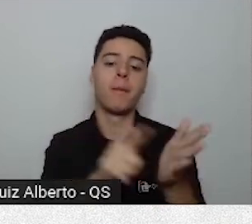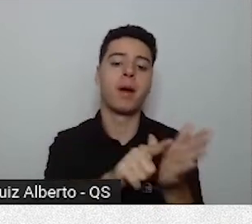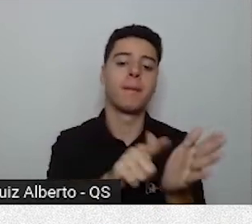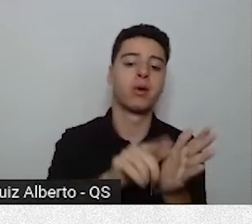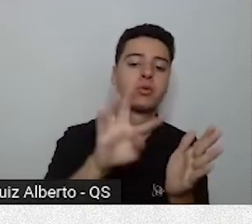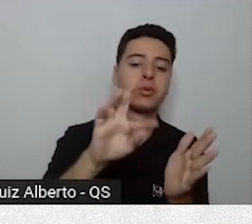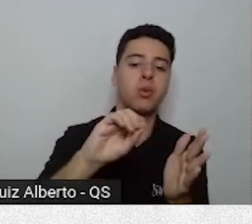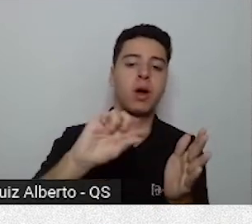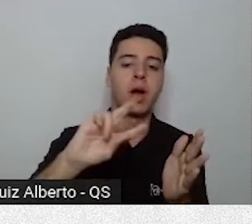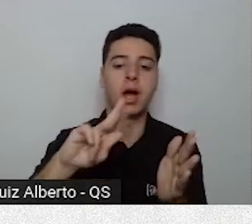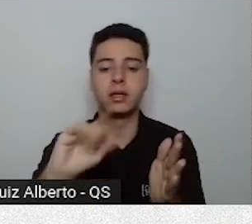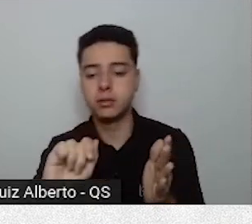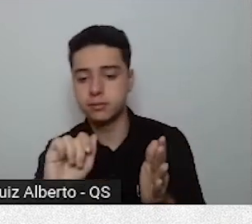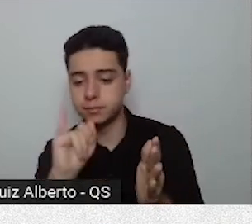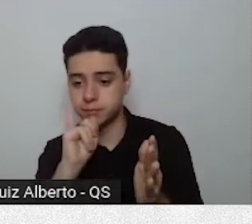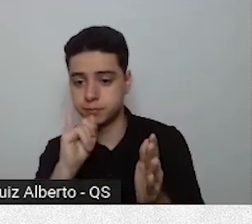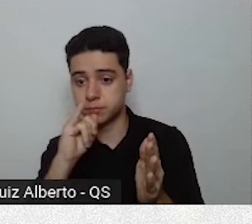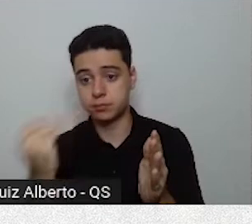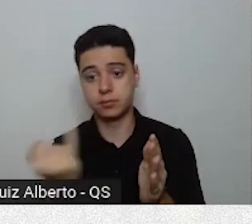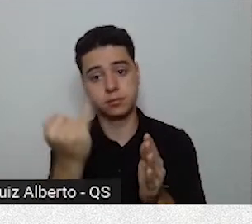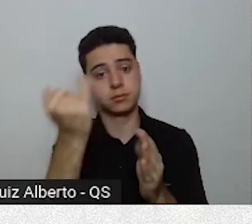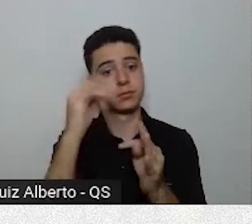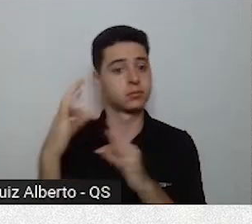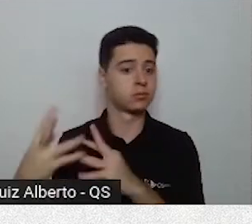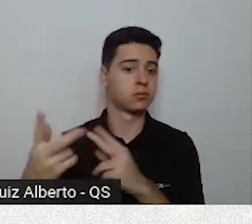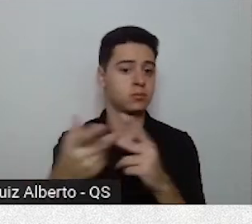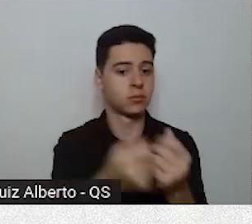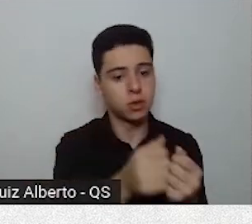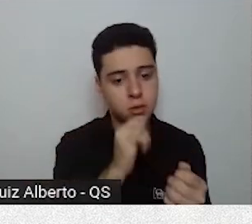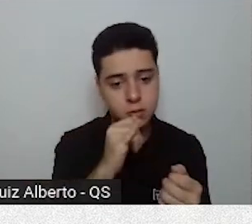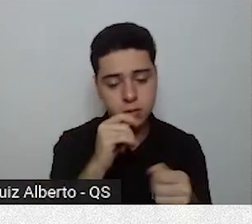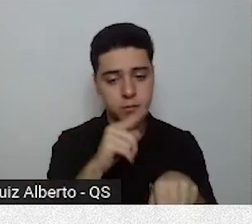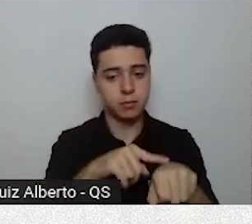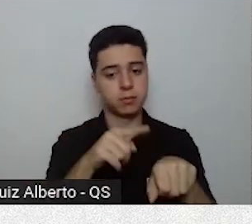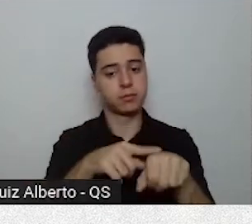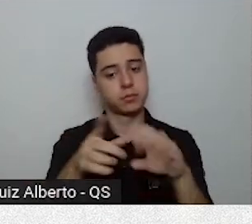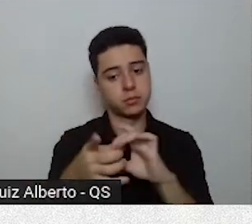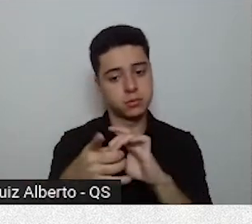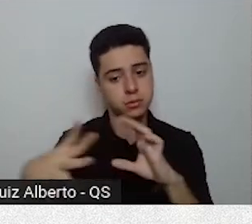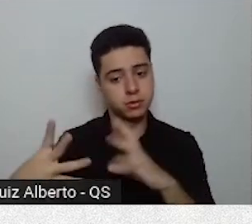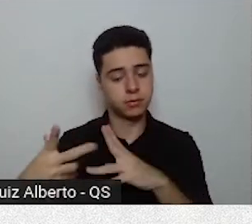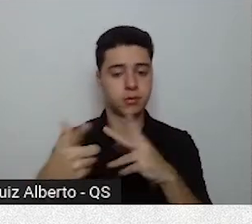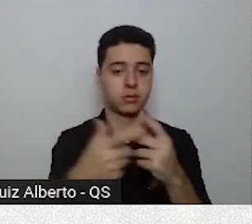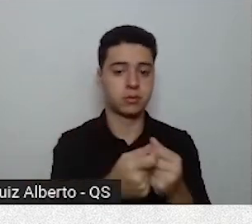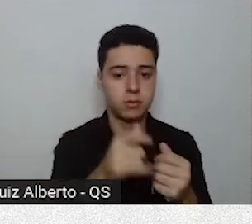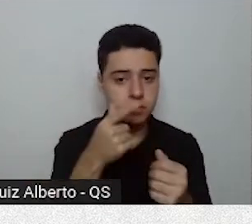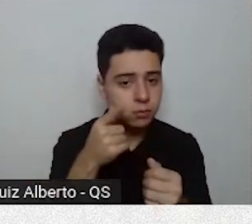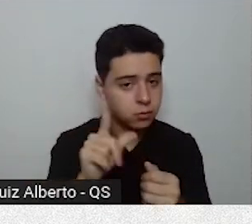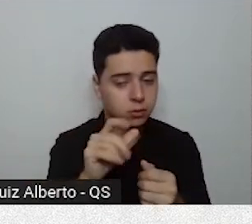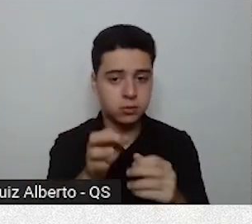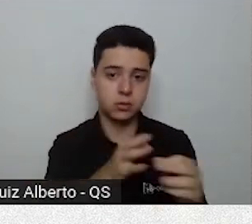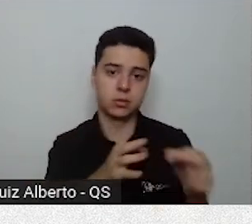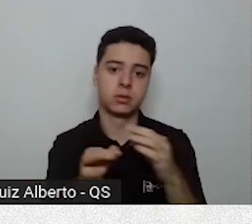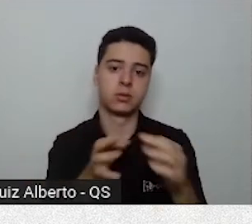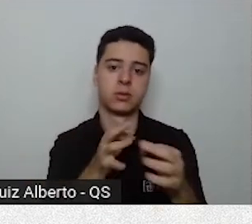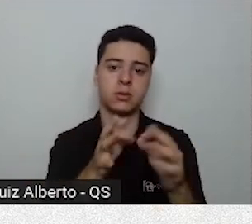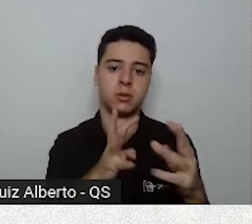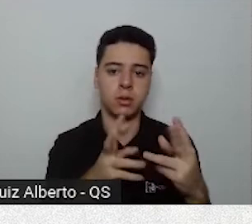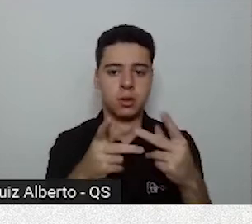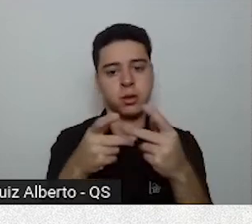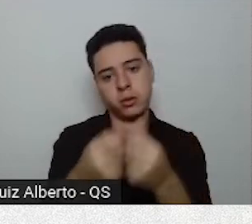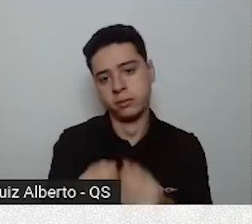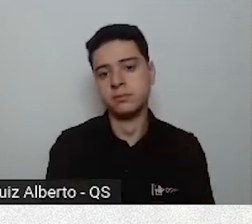E mais importante de tudo é que você tenha bastante tempo livre para poder aproveitar essa experiência com calma e desfrutar ao máximo.